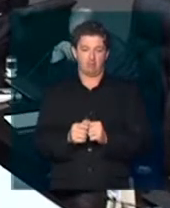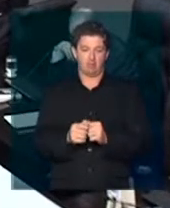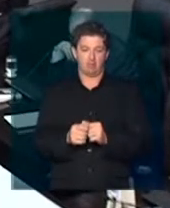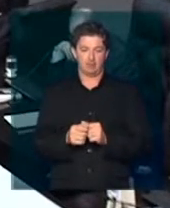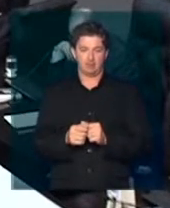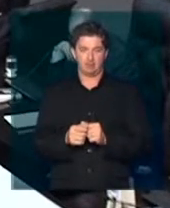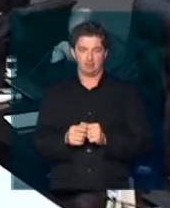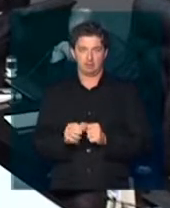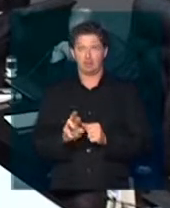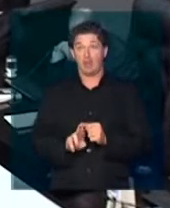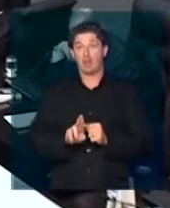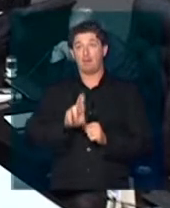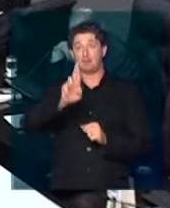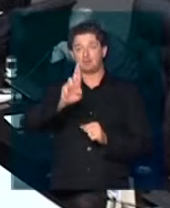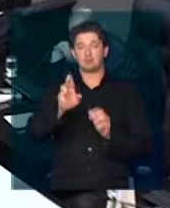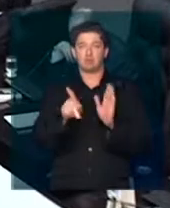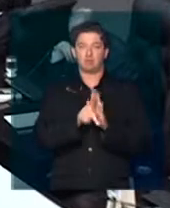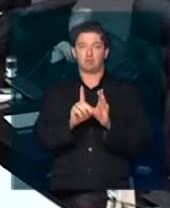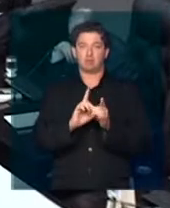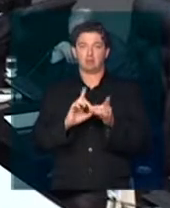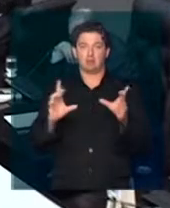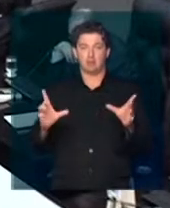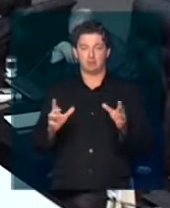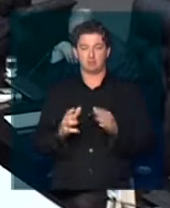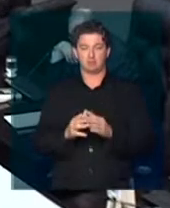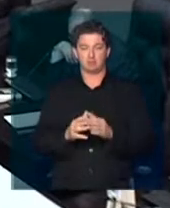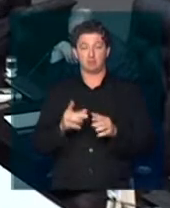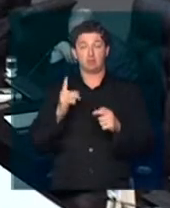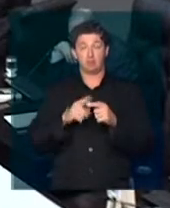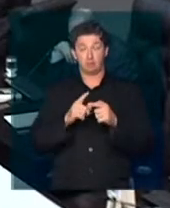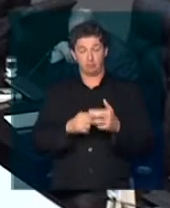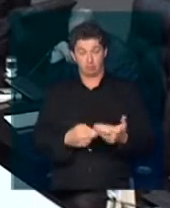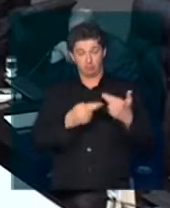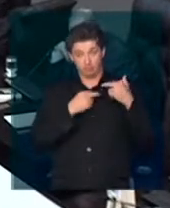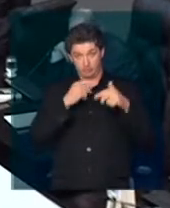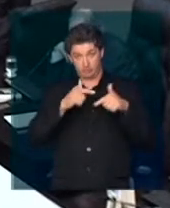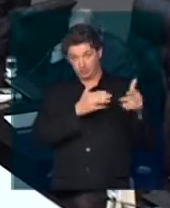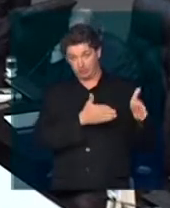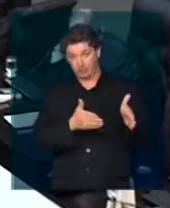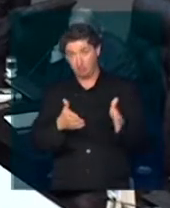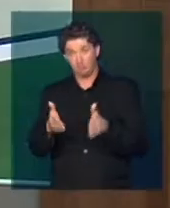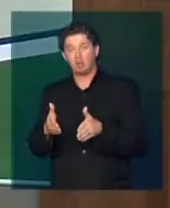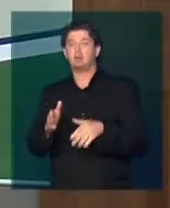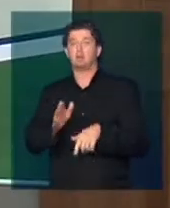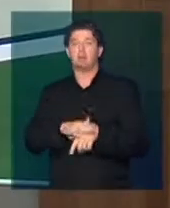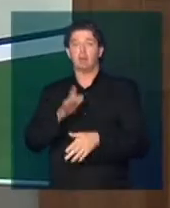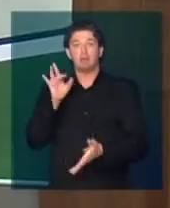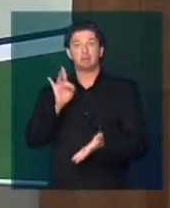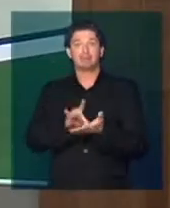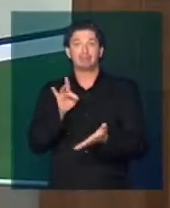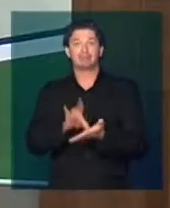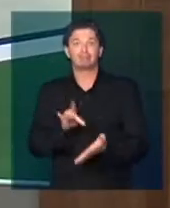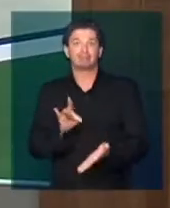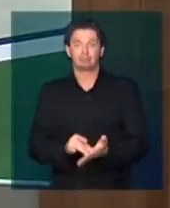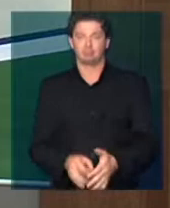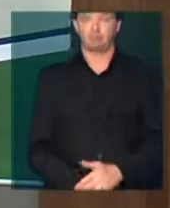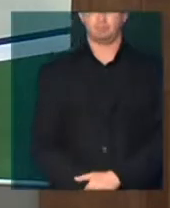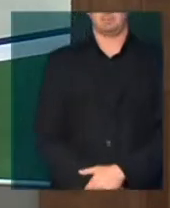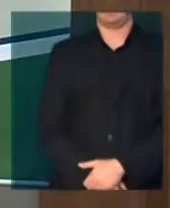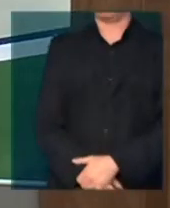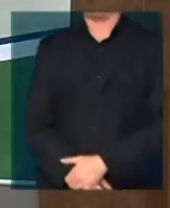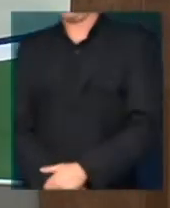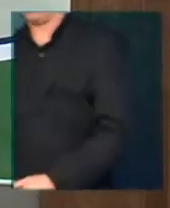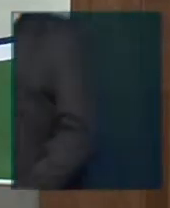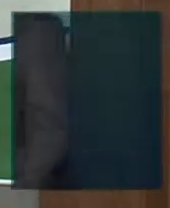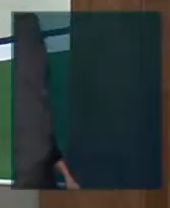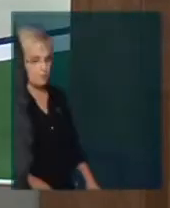mecanismos de representação democrática, para que os mandatos sejam exercidos com mais autenticidade, com mais legitimidade,